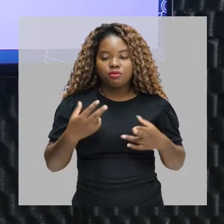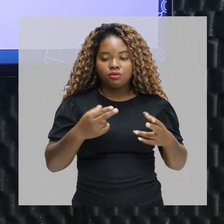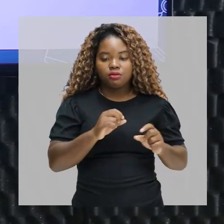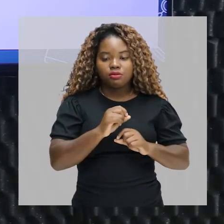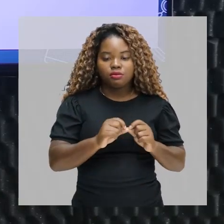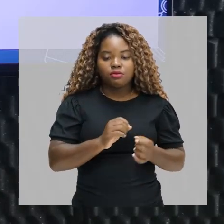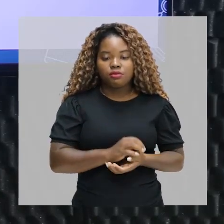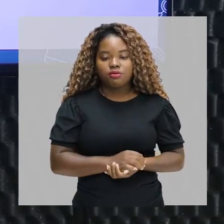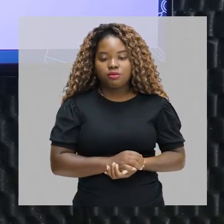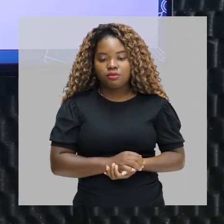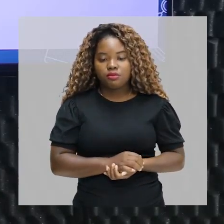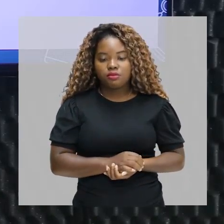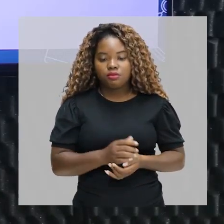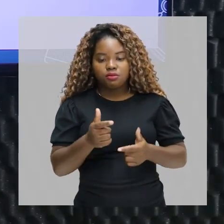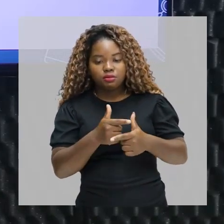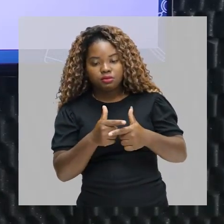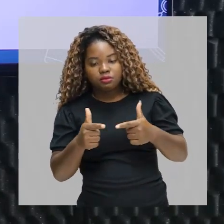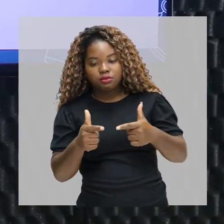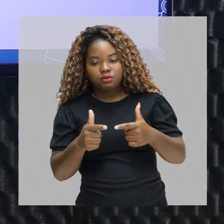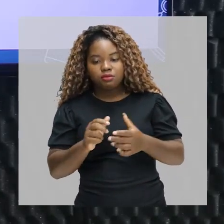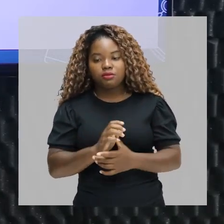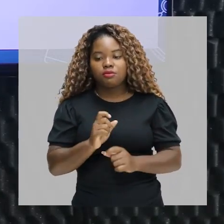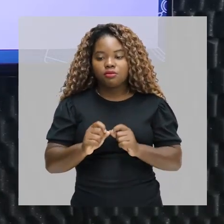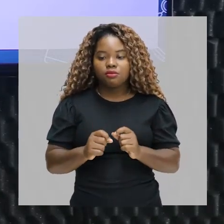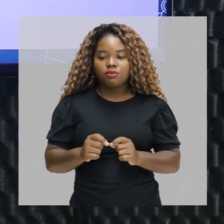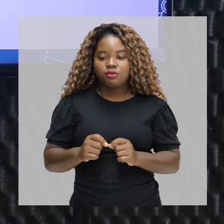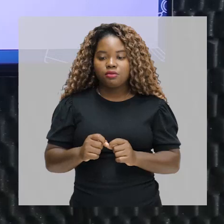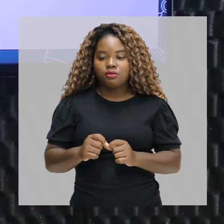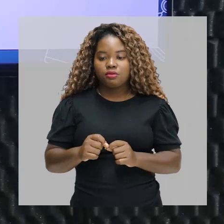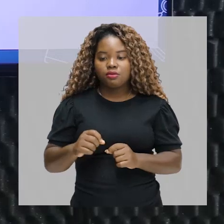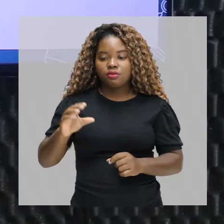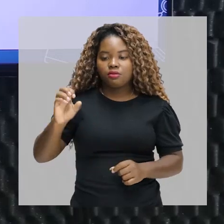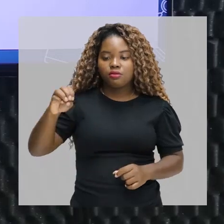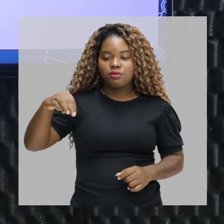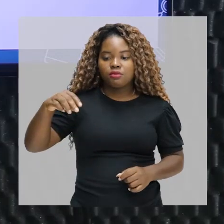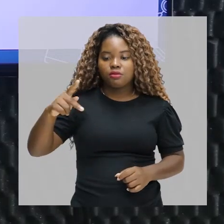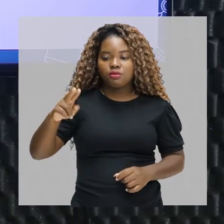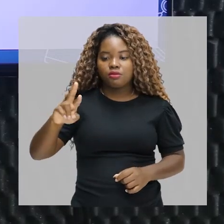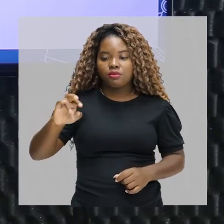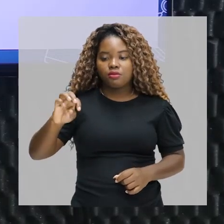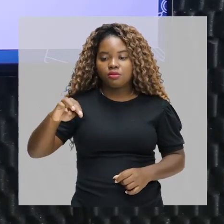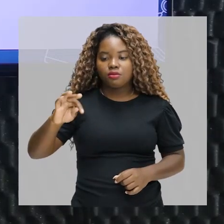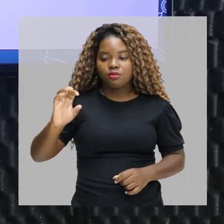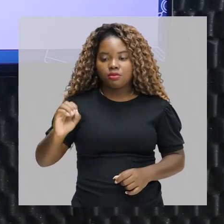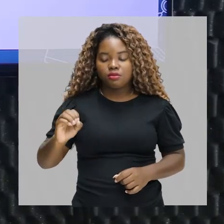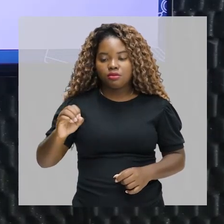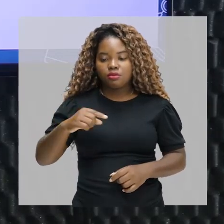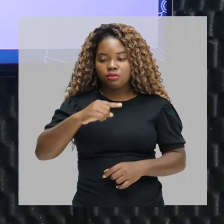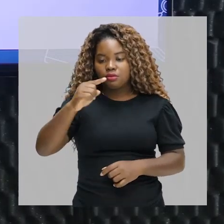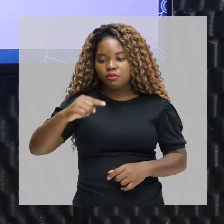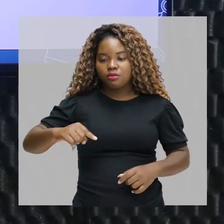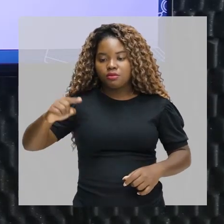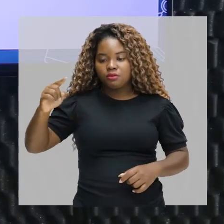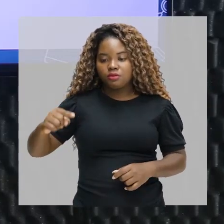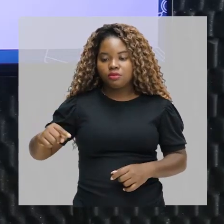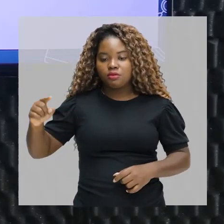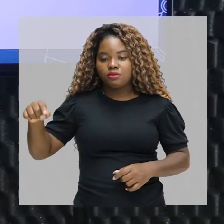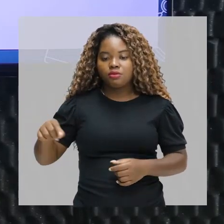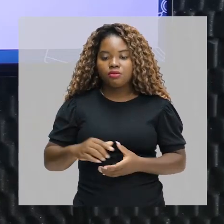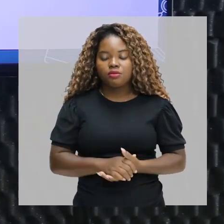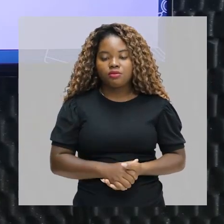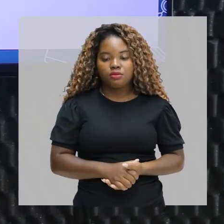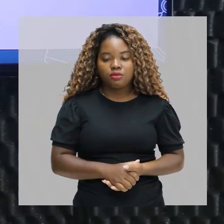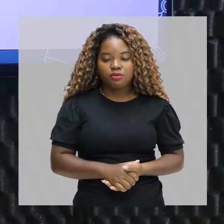constante de Planck dividido pelo comprimento de onda. Tá ok? Nós chegamos nessa relação. Ou o comprimento